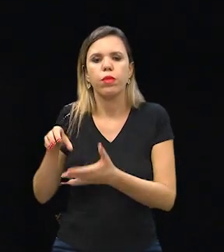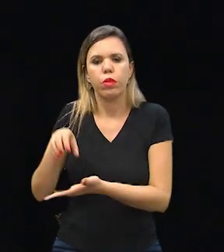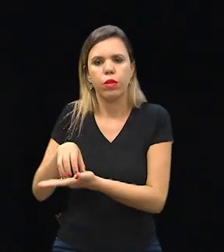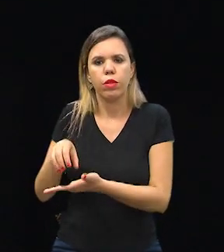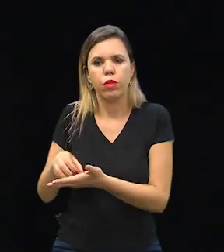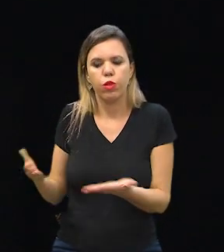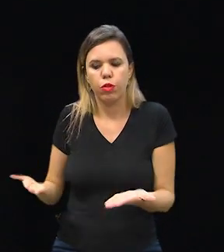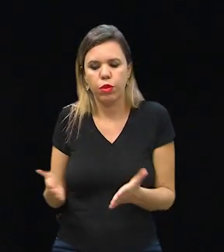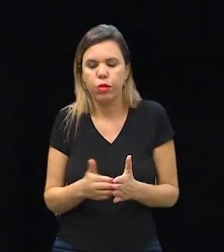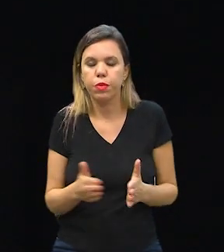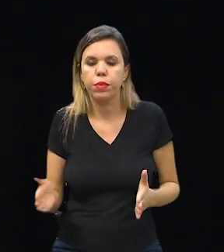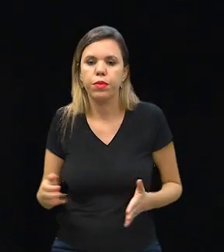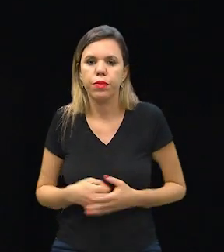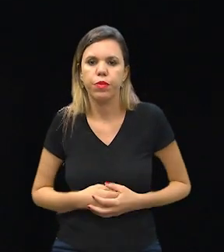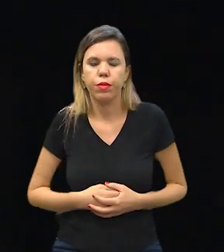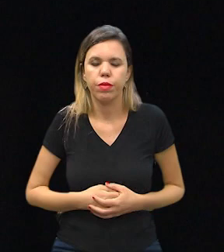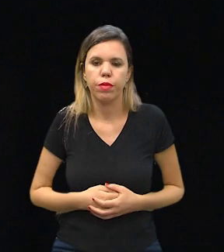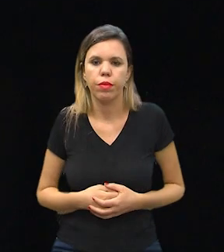agência está?